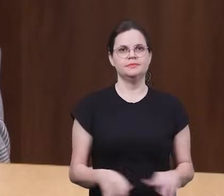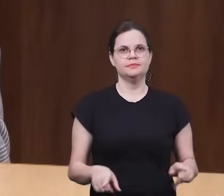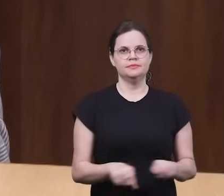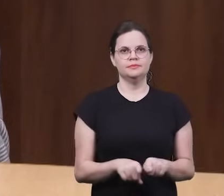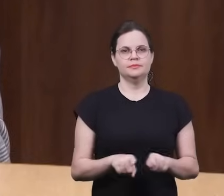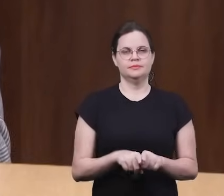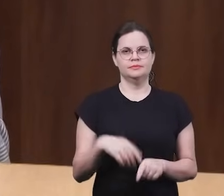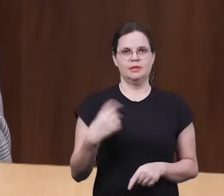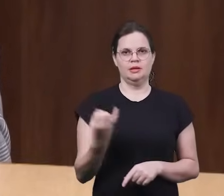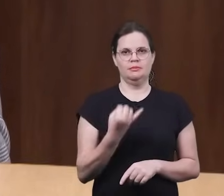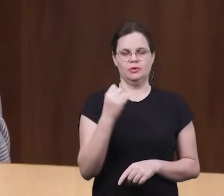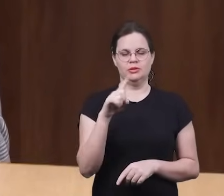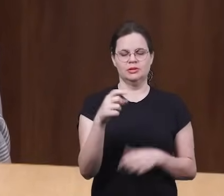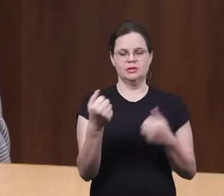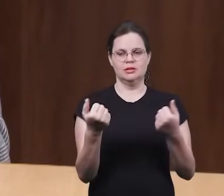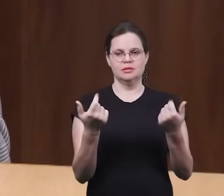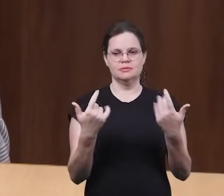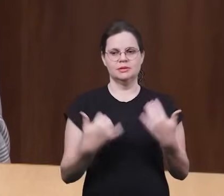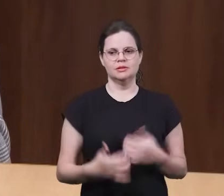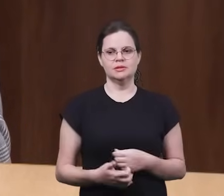ainda dentro disso aí, o